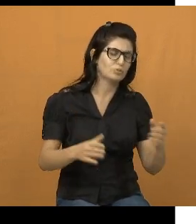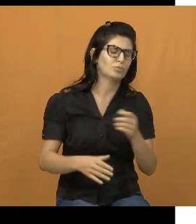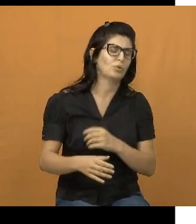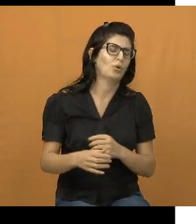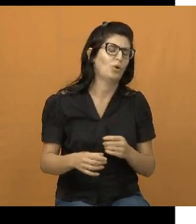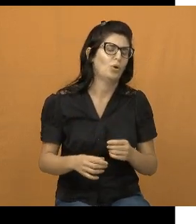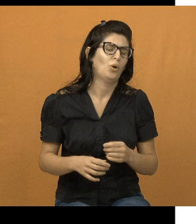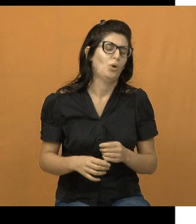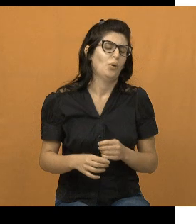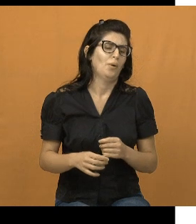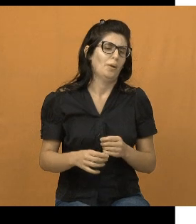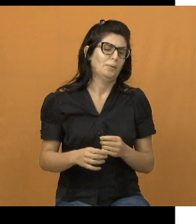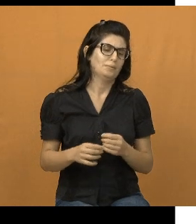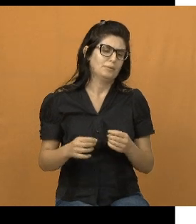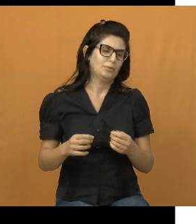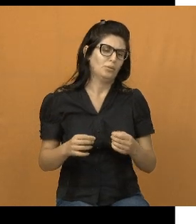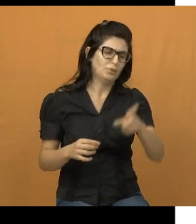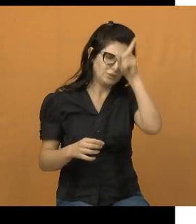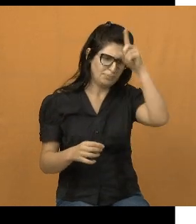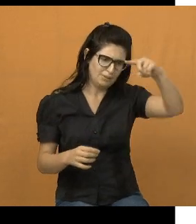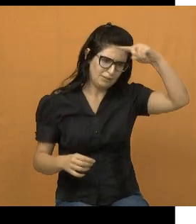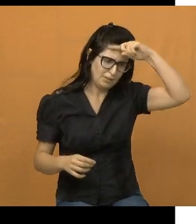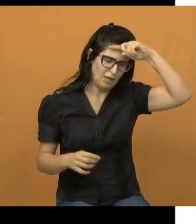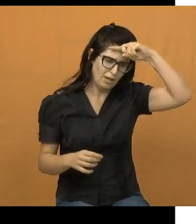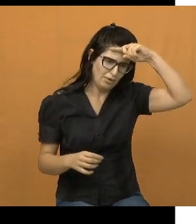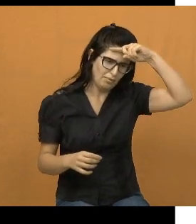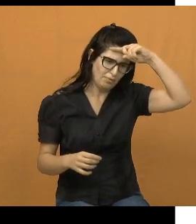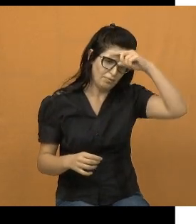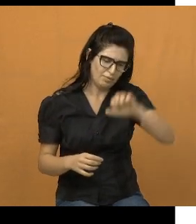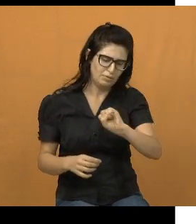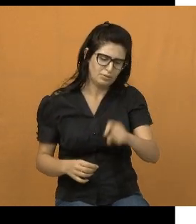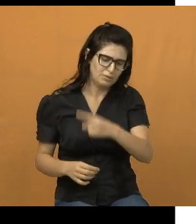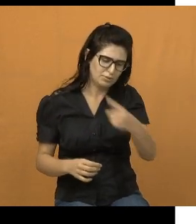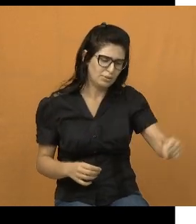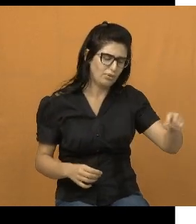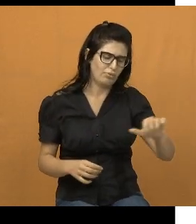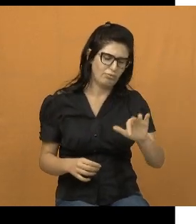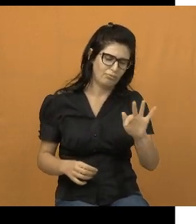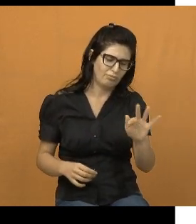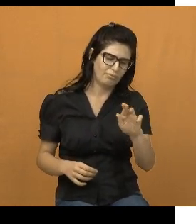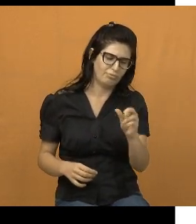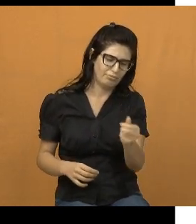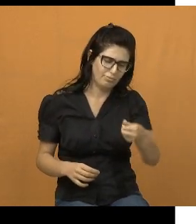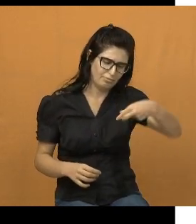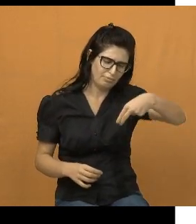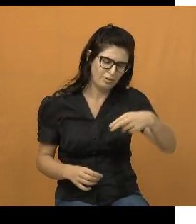terceiro quadrimestre de 2017, realizou